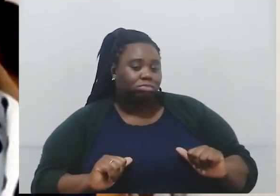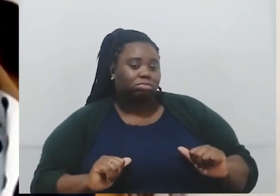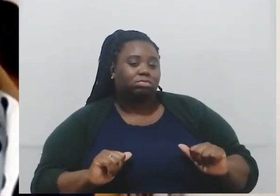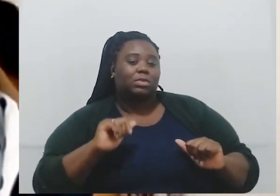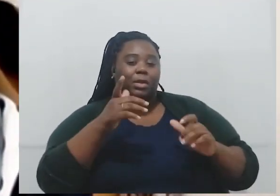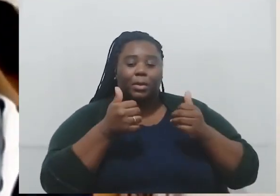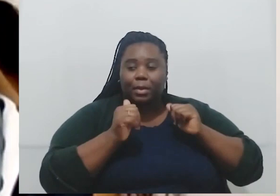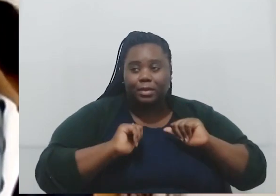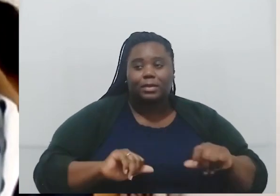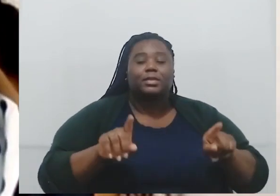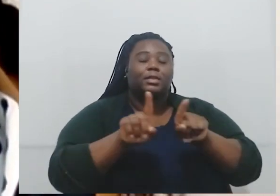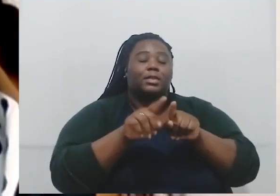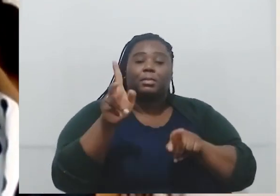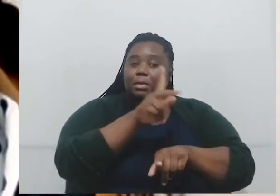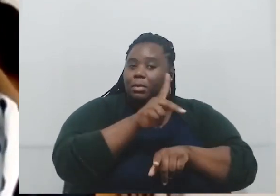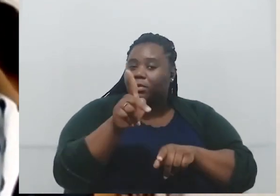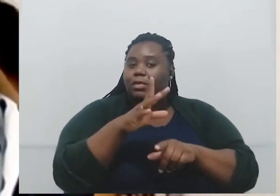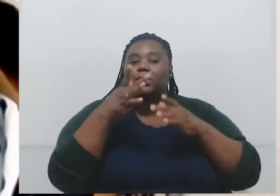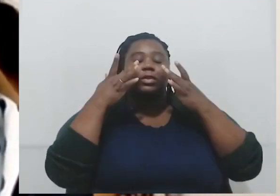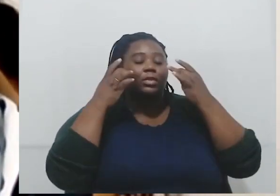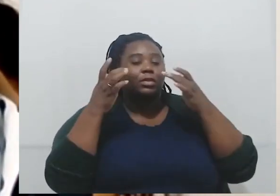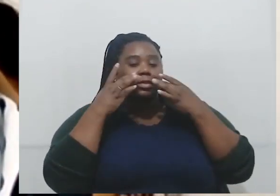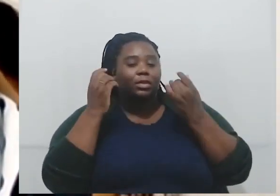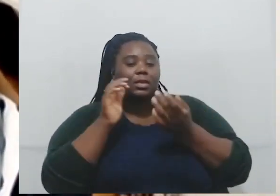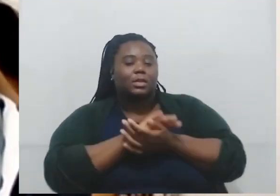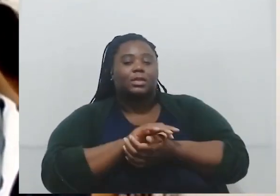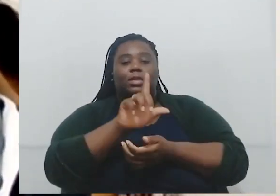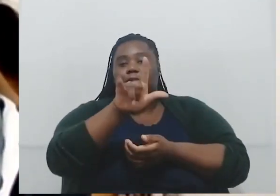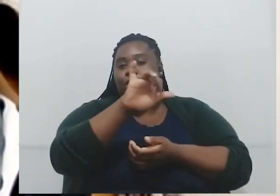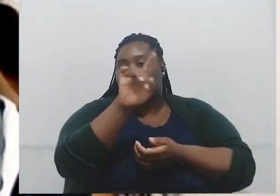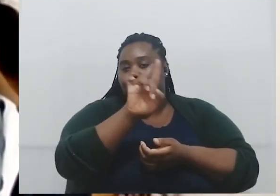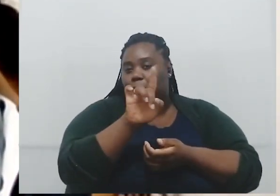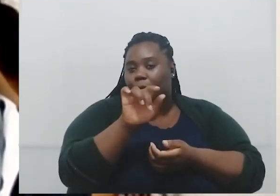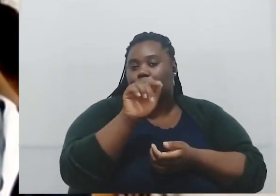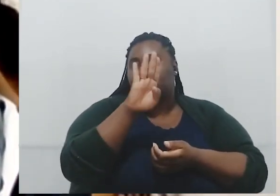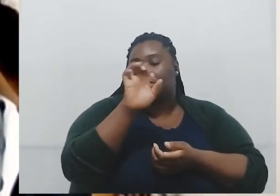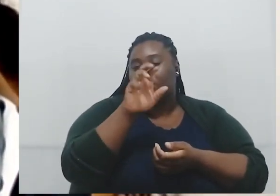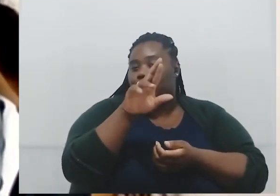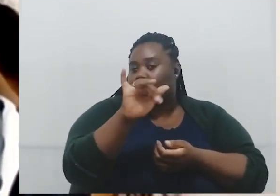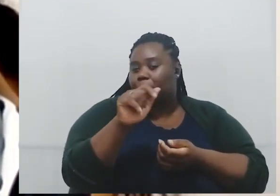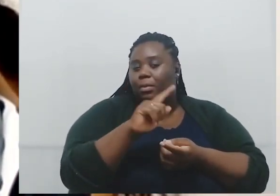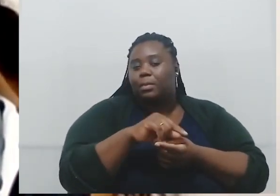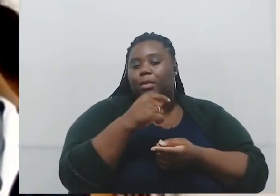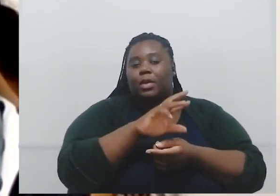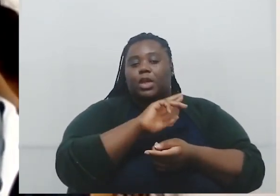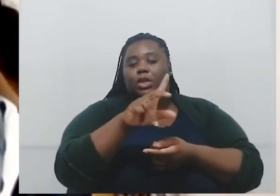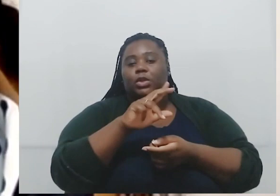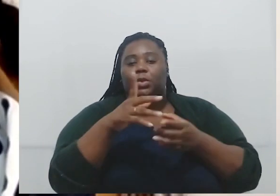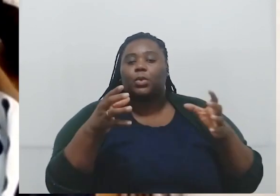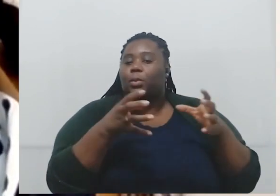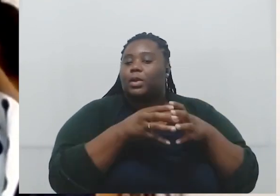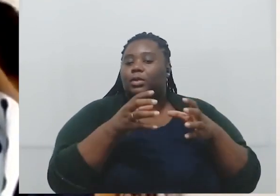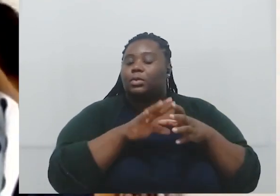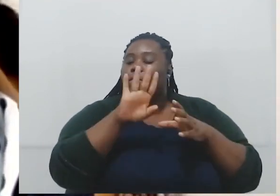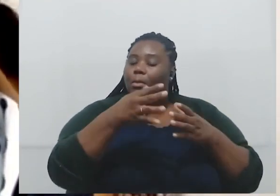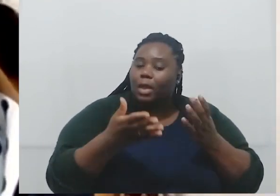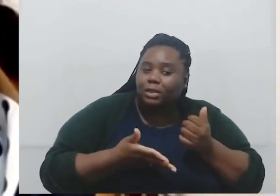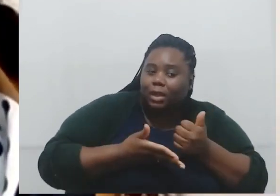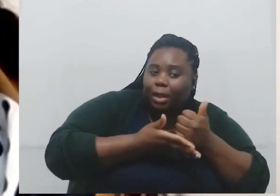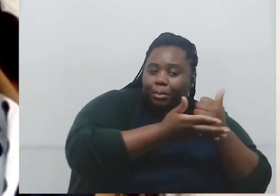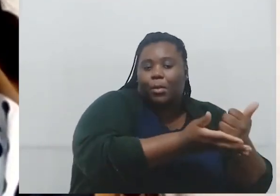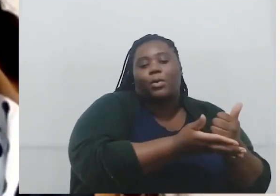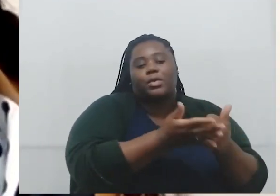tem a Luiz Bárbara também, que ela não é de nenhum dos grupos, mas ela é colaboradora do Teatro Interrompido, que é uma grande